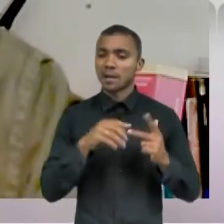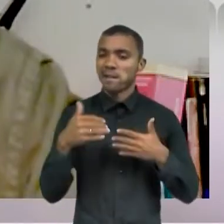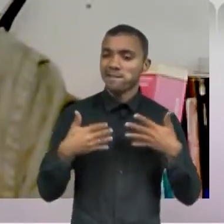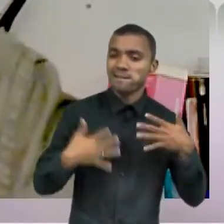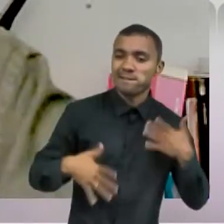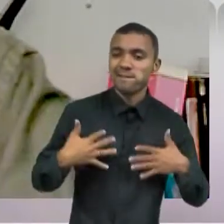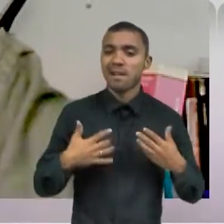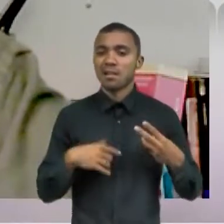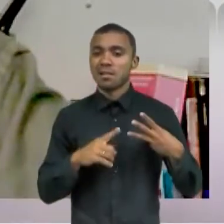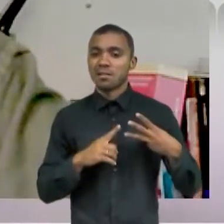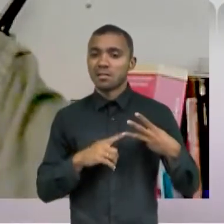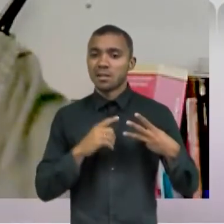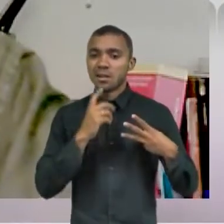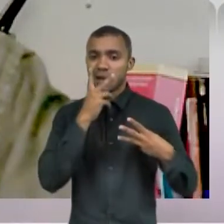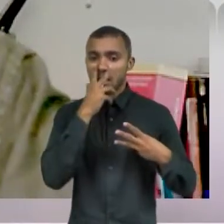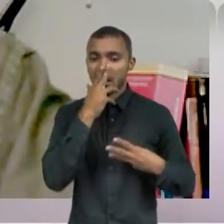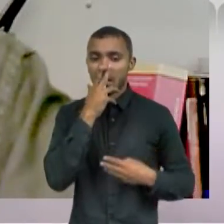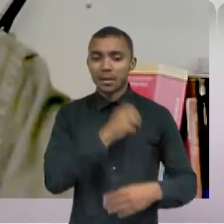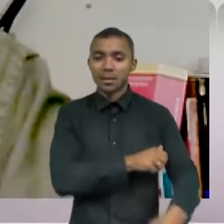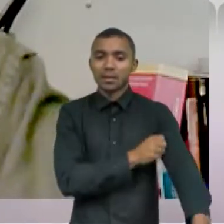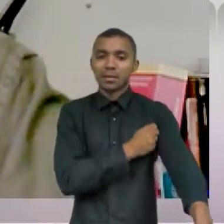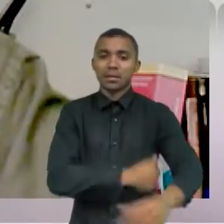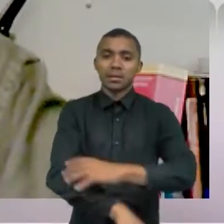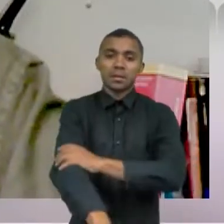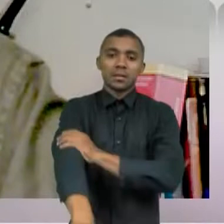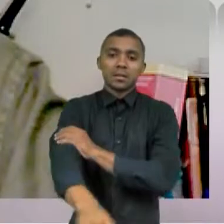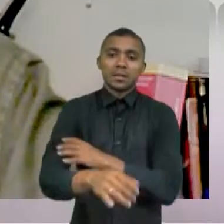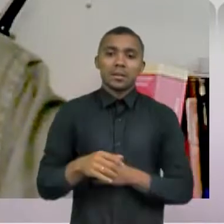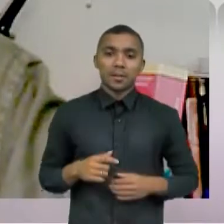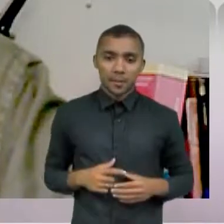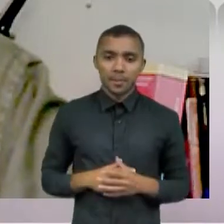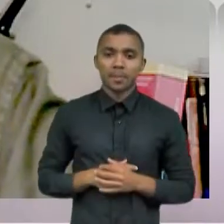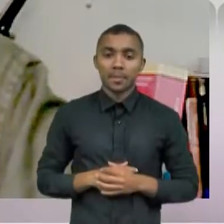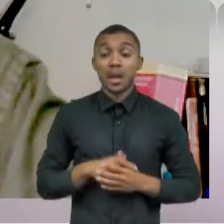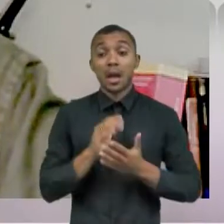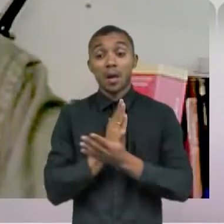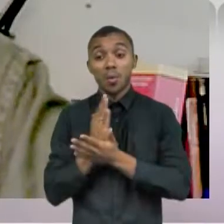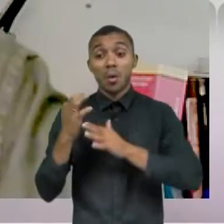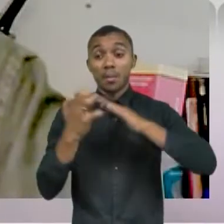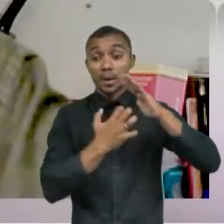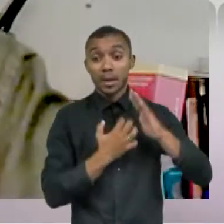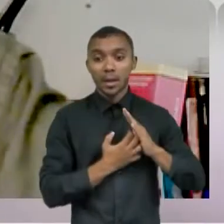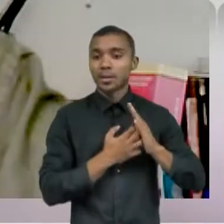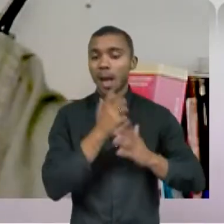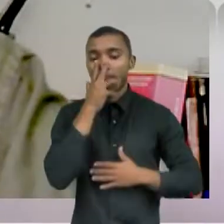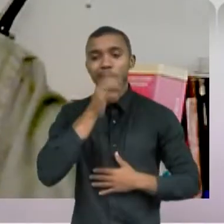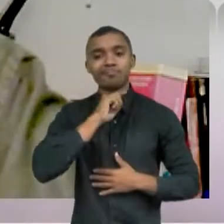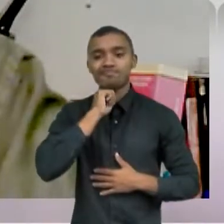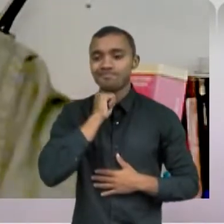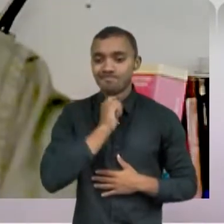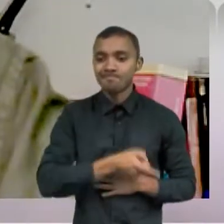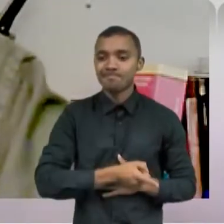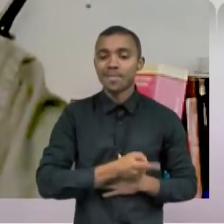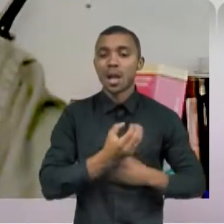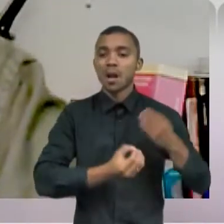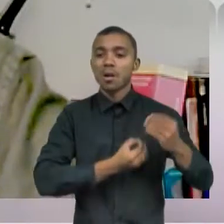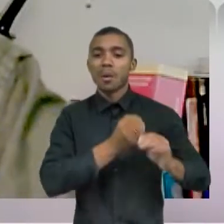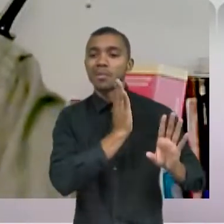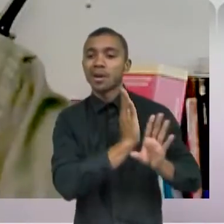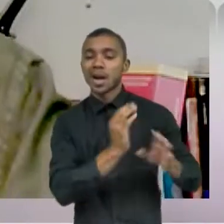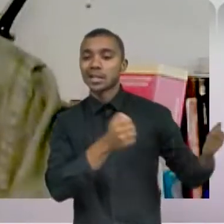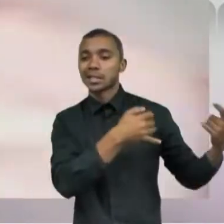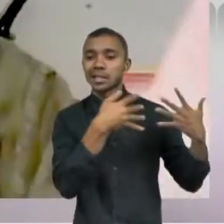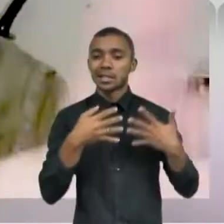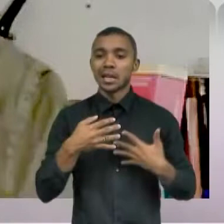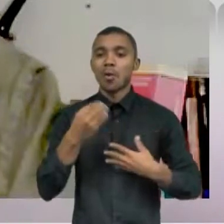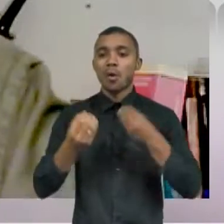de momentos de êxito, de momentos de fracasso. O livro narra, inclusive, alguns empreendimentos dele que não deram certo, por que que não deram certo,